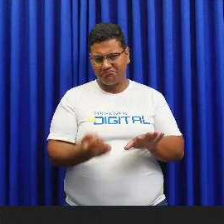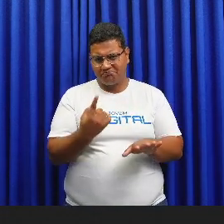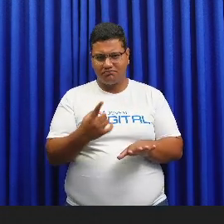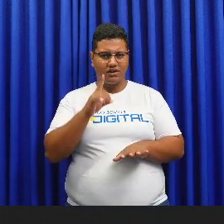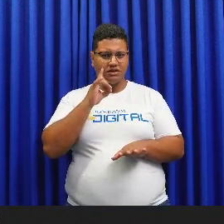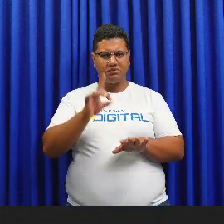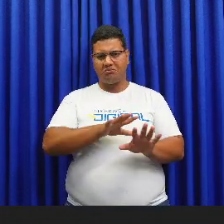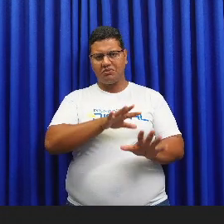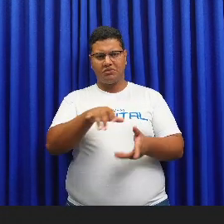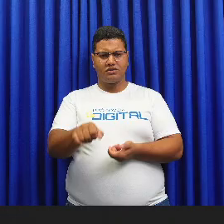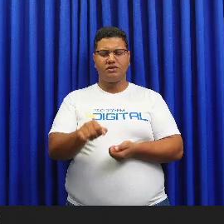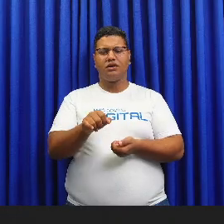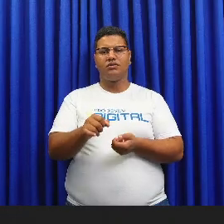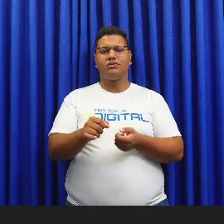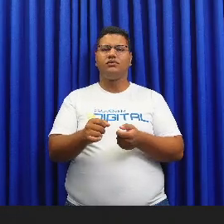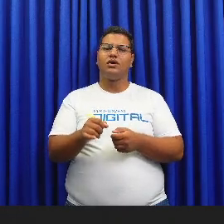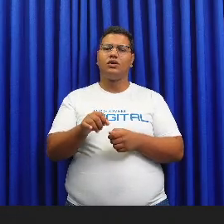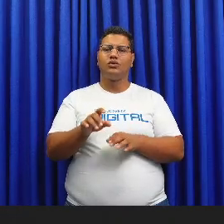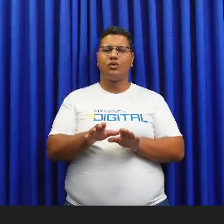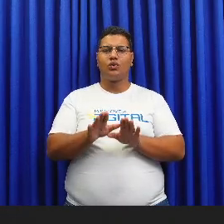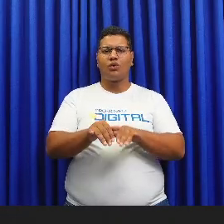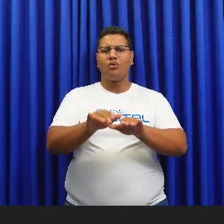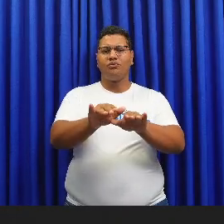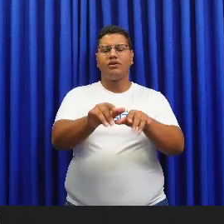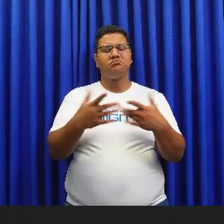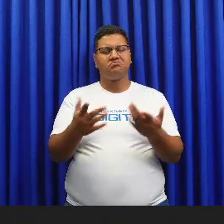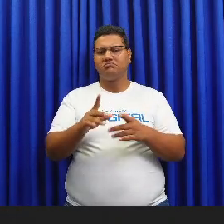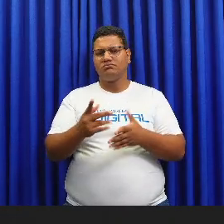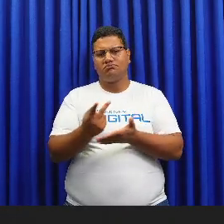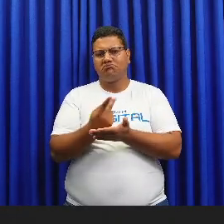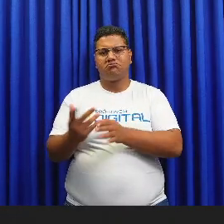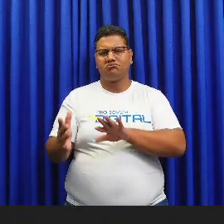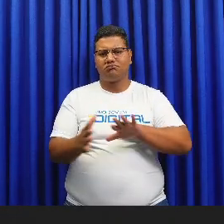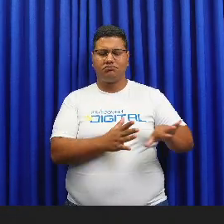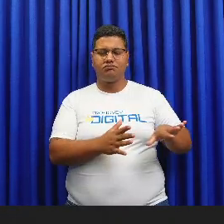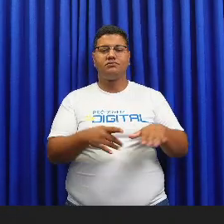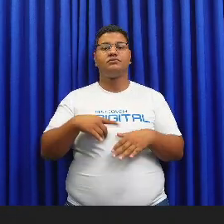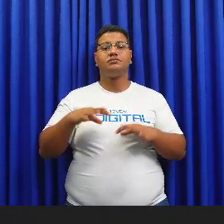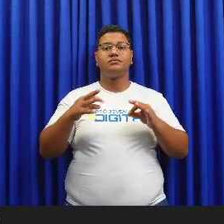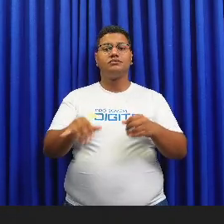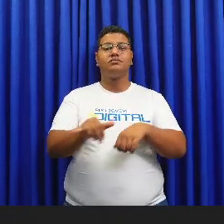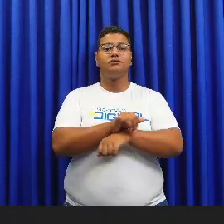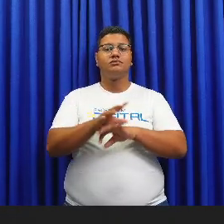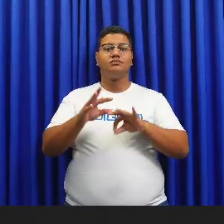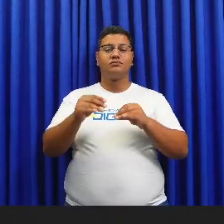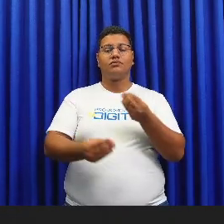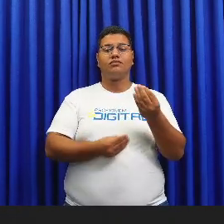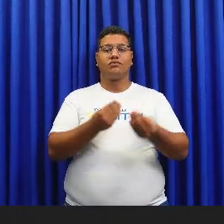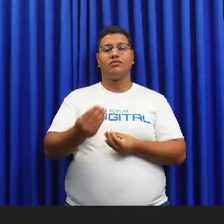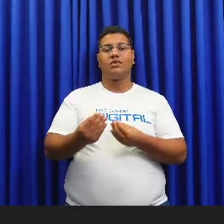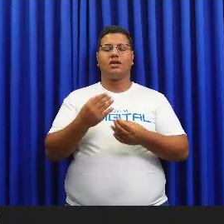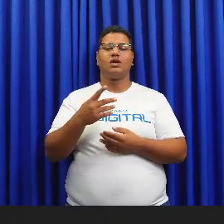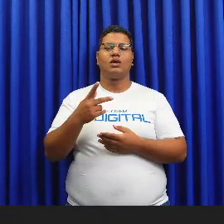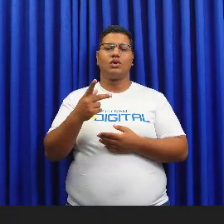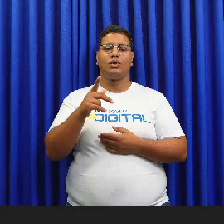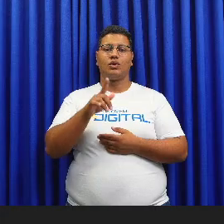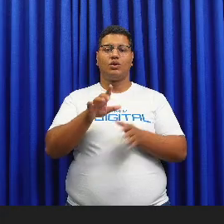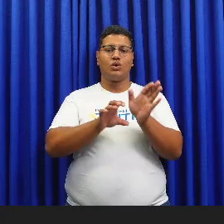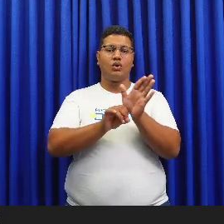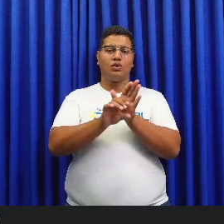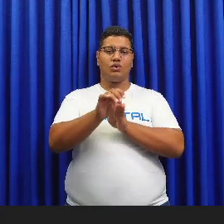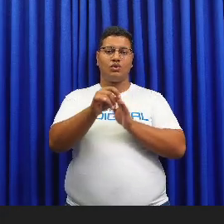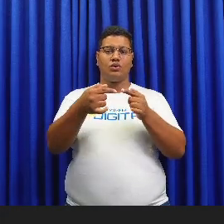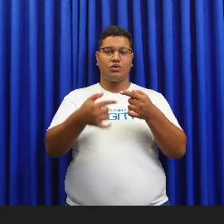Beleza. Você encontra todas essas ferramentas aqui na sua tela de início do Google. Ao acessar o